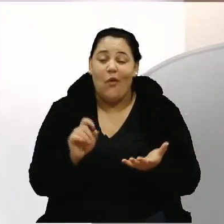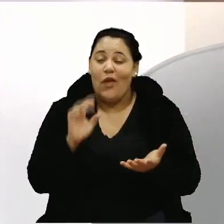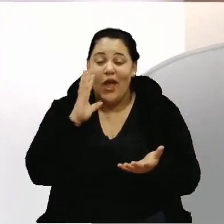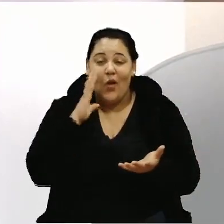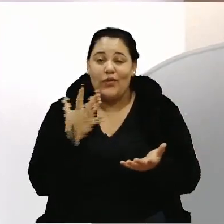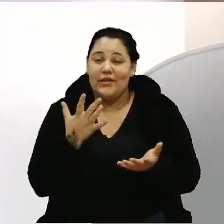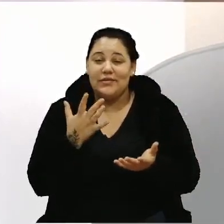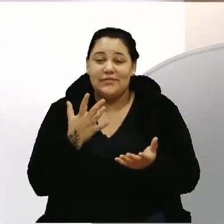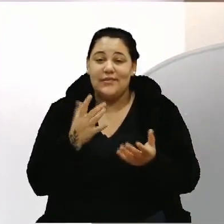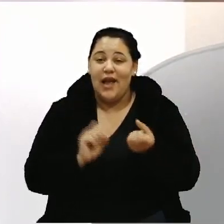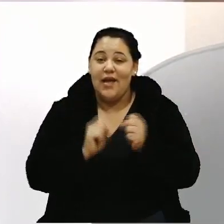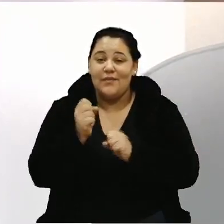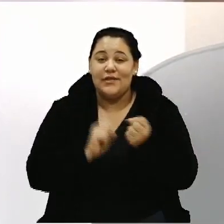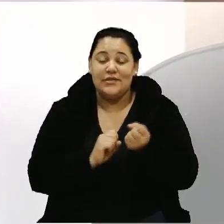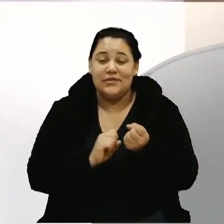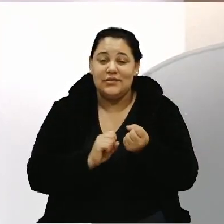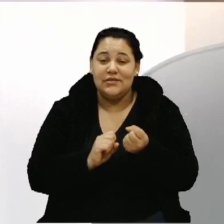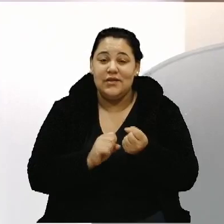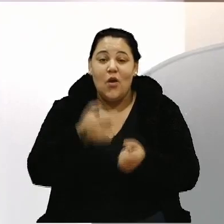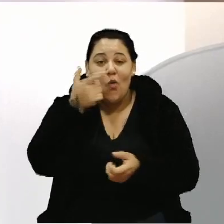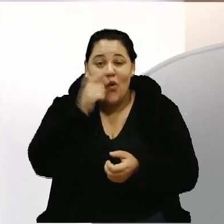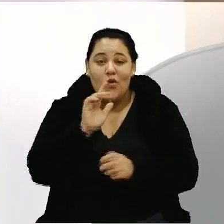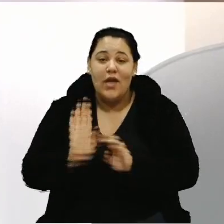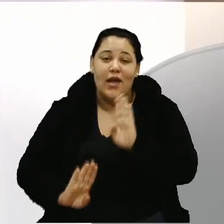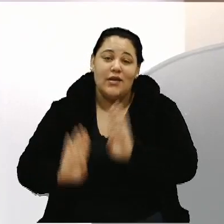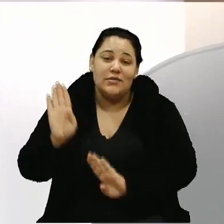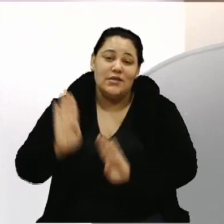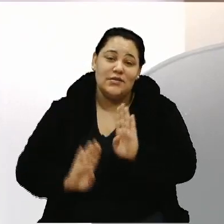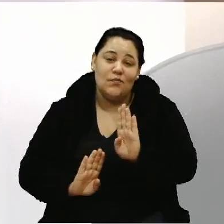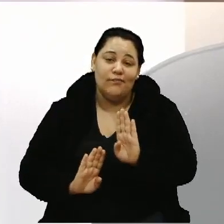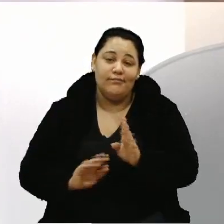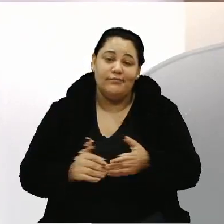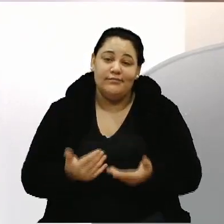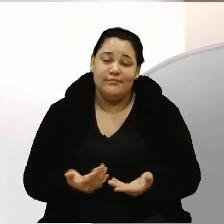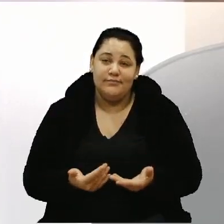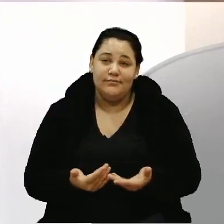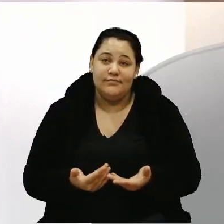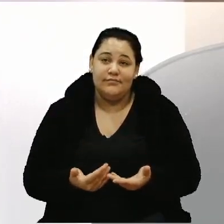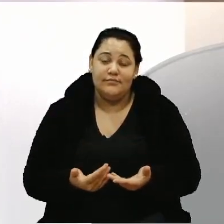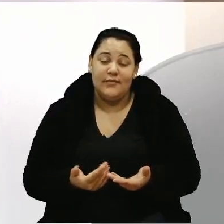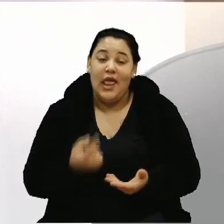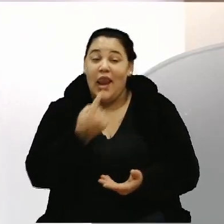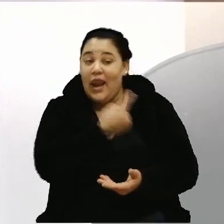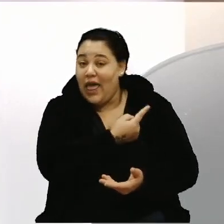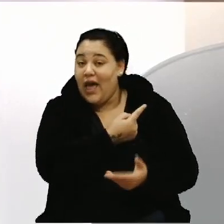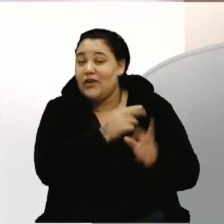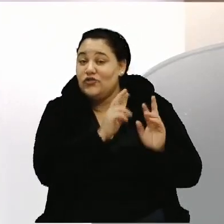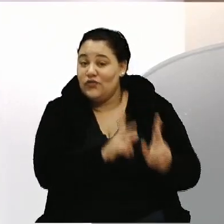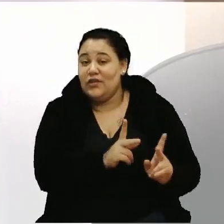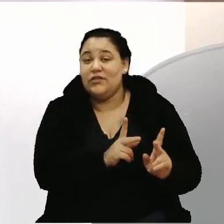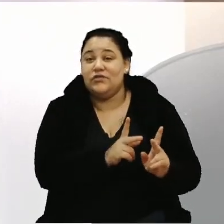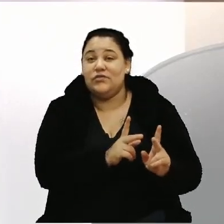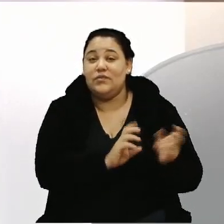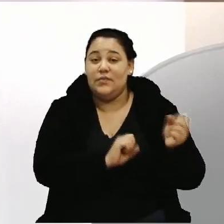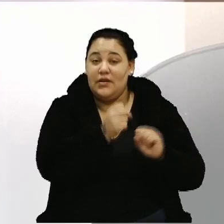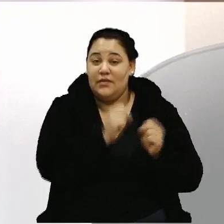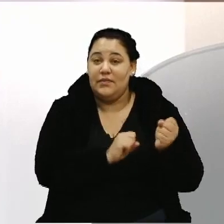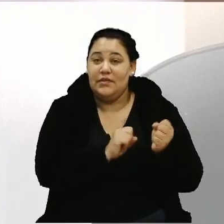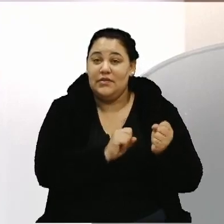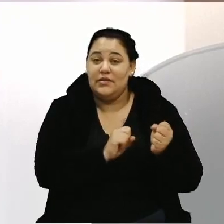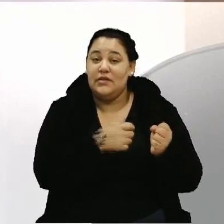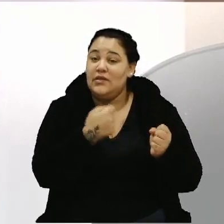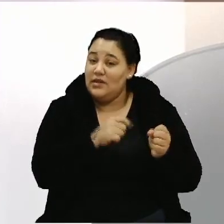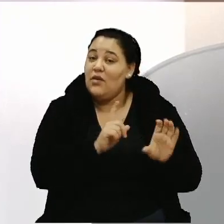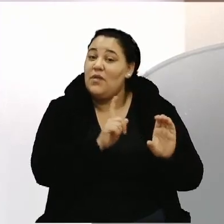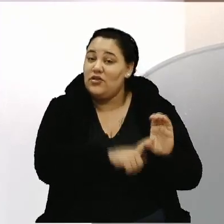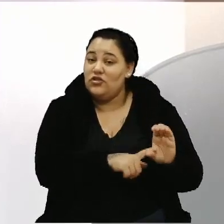com as empresas que ganham as licitações. Só que lá é diferente. Lá é uma empresa que deve ao município. O